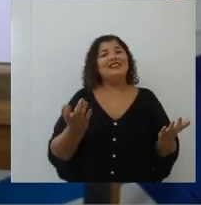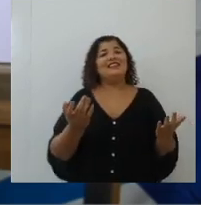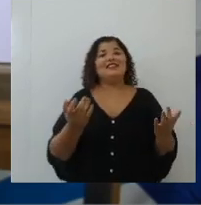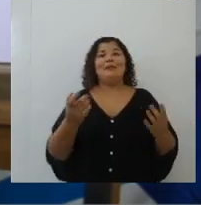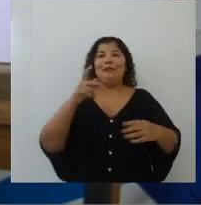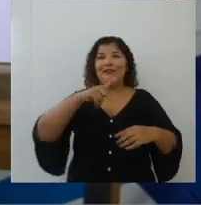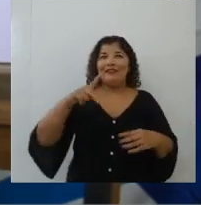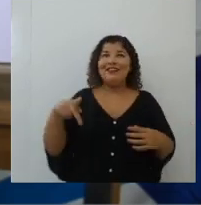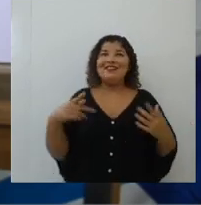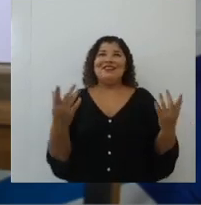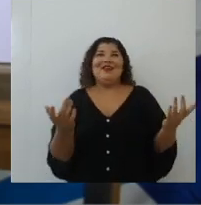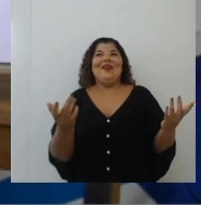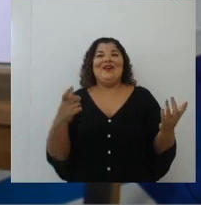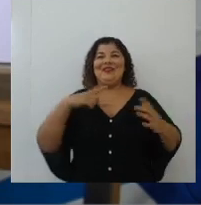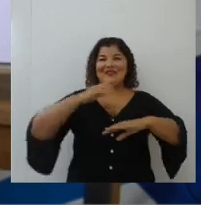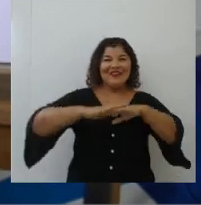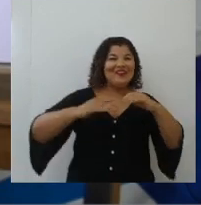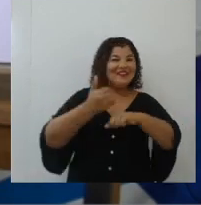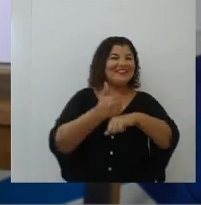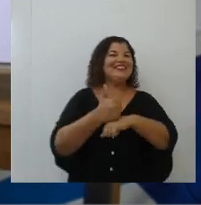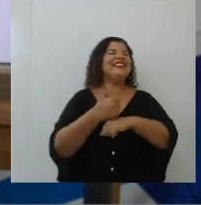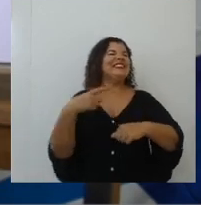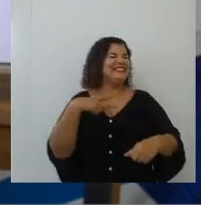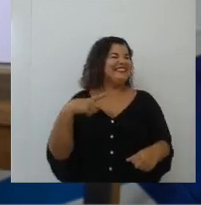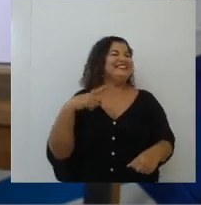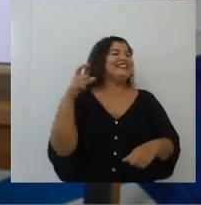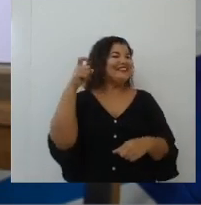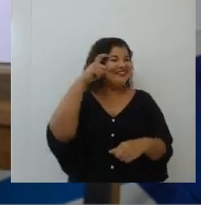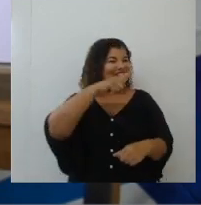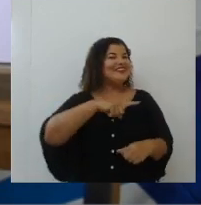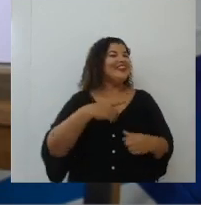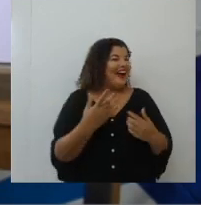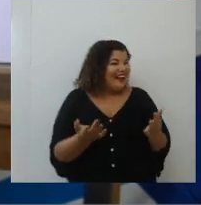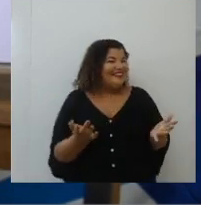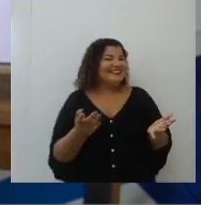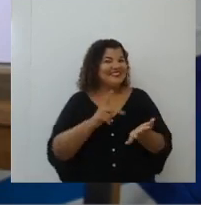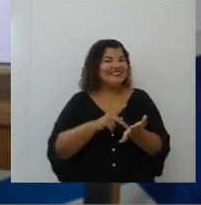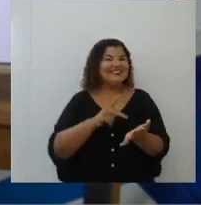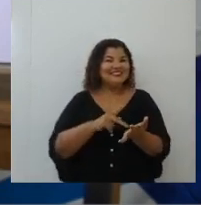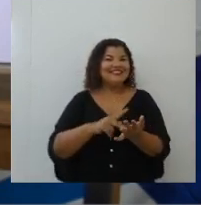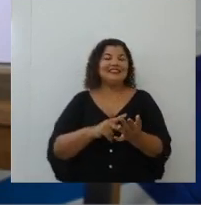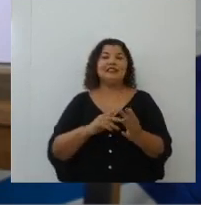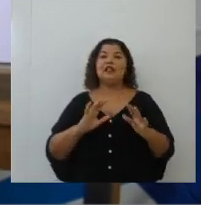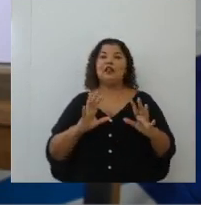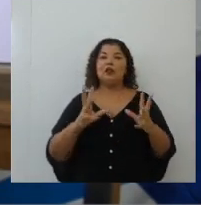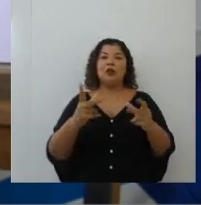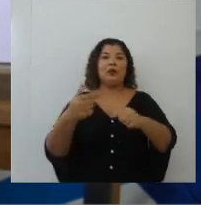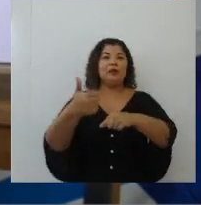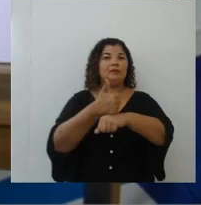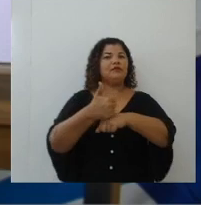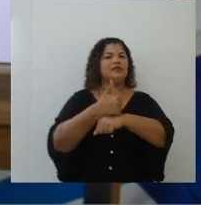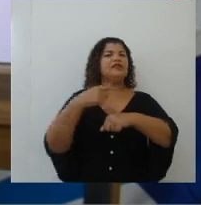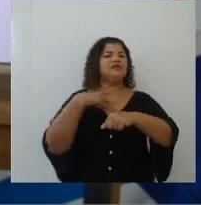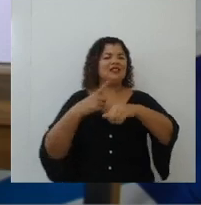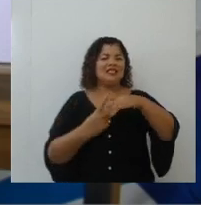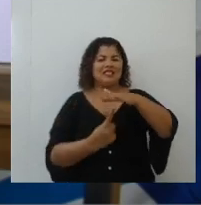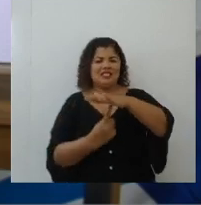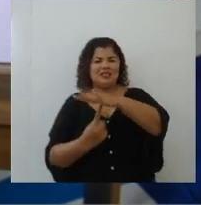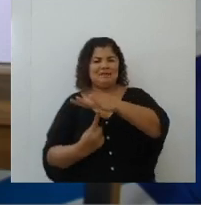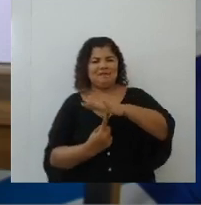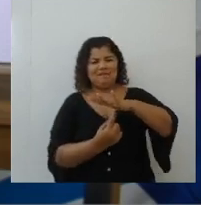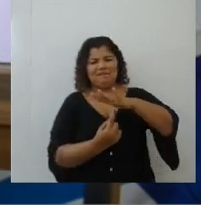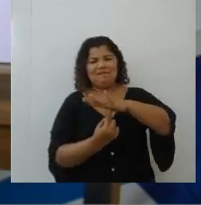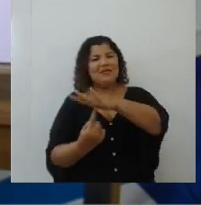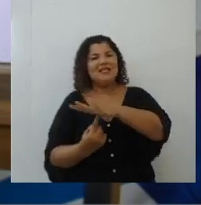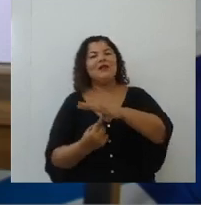tem. A minha profissão tem. Eu amo minha profissão. Tem, não. Vamos dar aula. Olha só, toda profissão tem seus espinhos. É um outro exemplo de